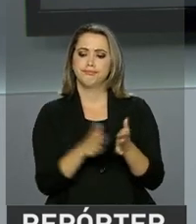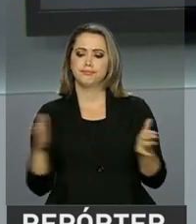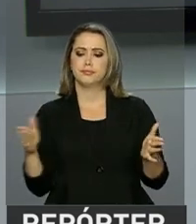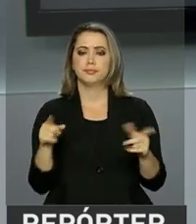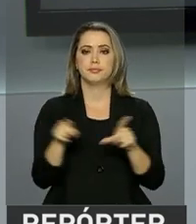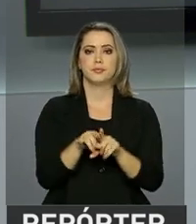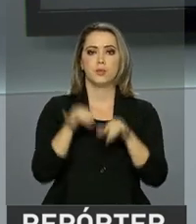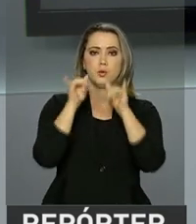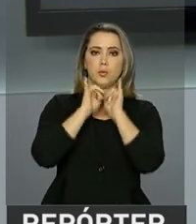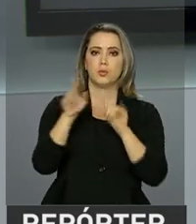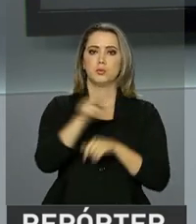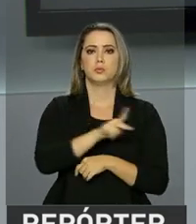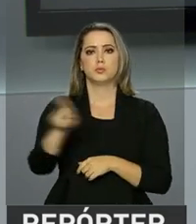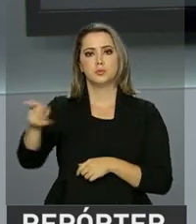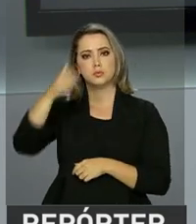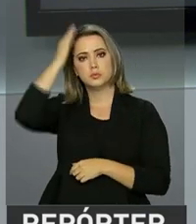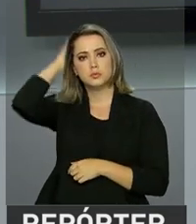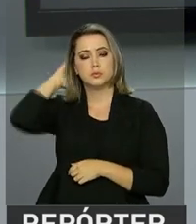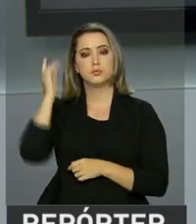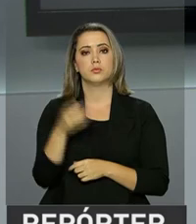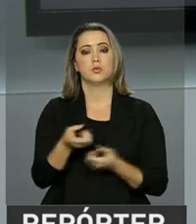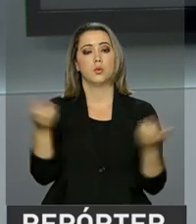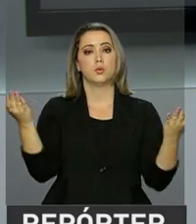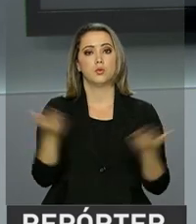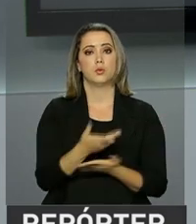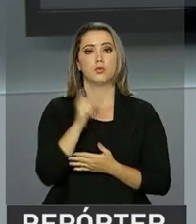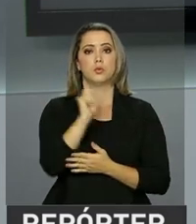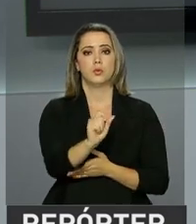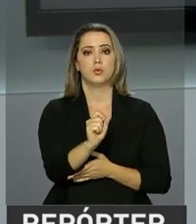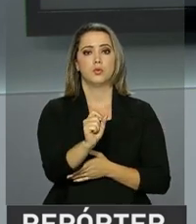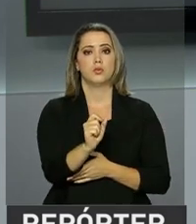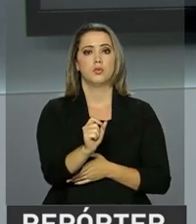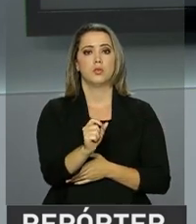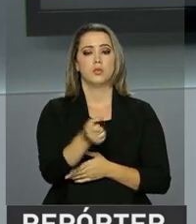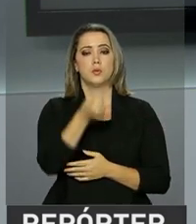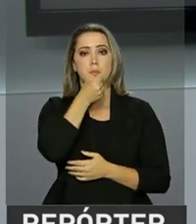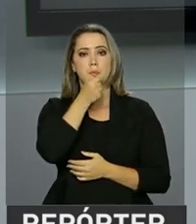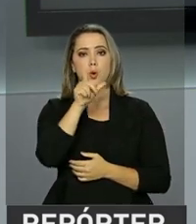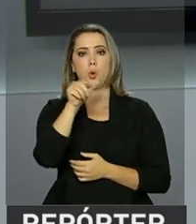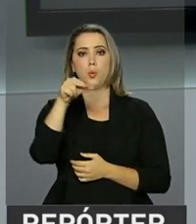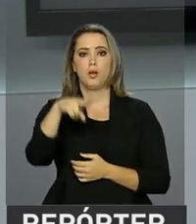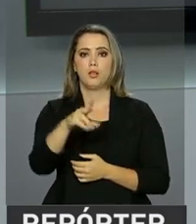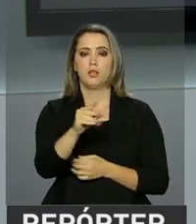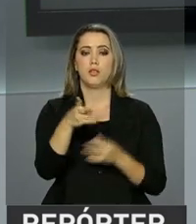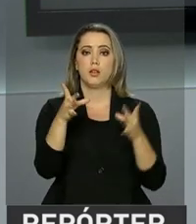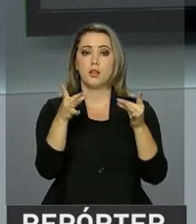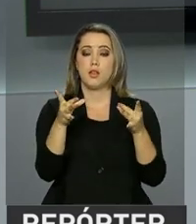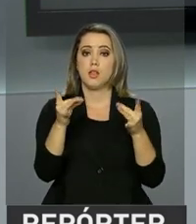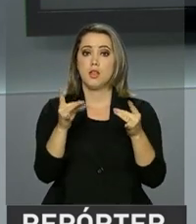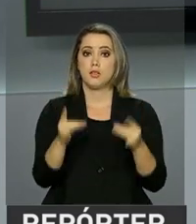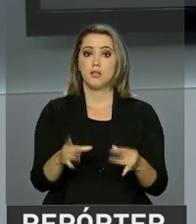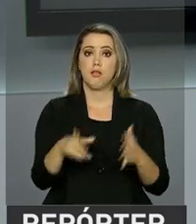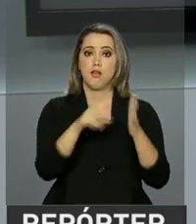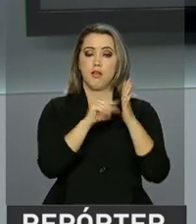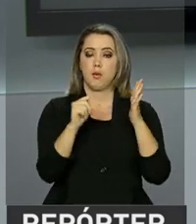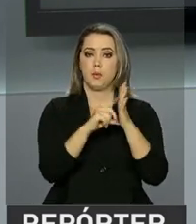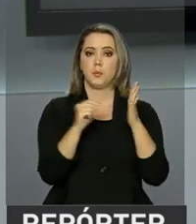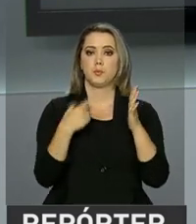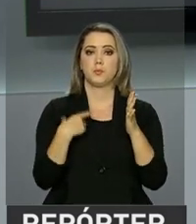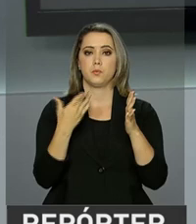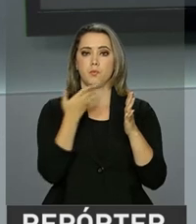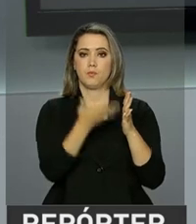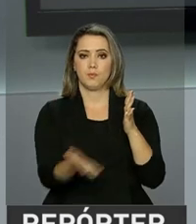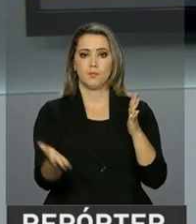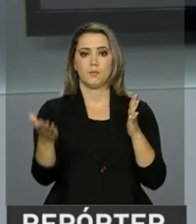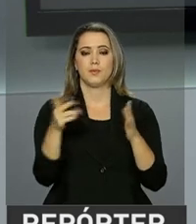anúncio feito pelo presidente Michel Temer foi feito agora a pouco nesta tarde a repórter Luana Ken está no Palácio do Planalto e tem